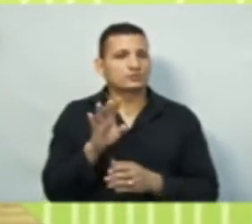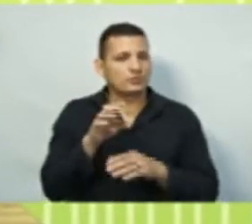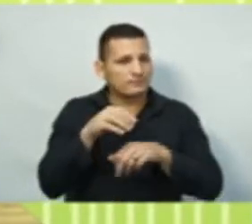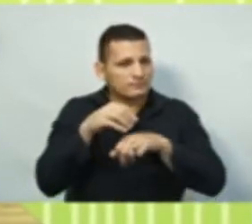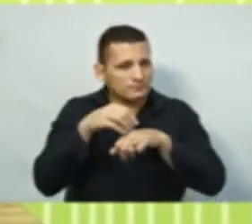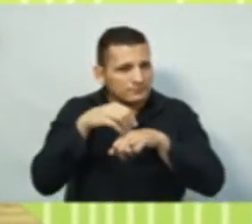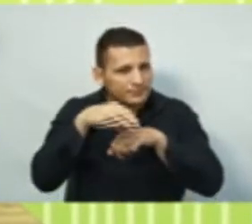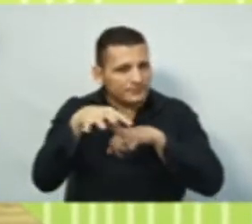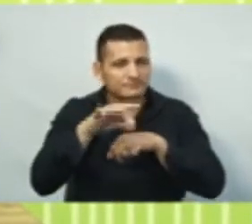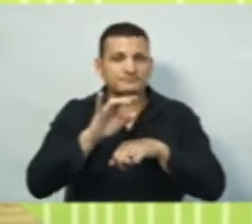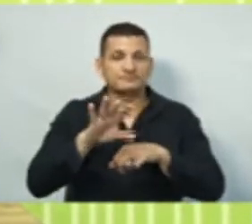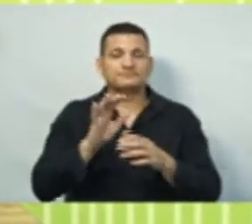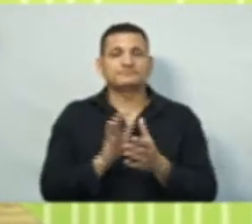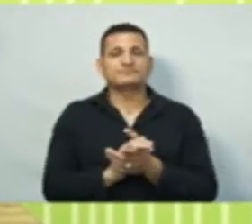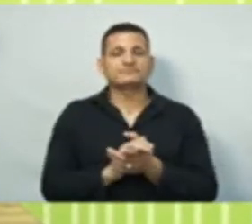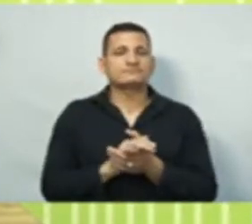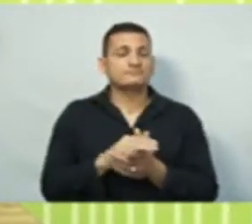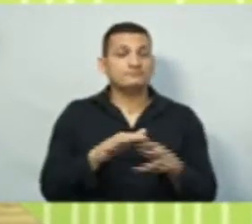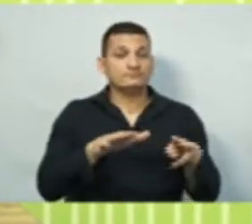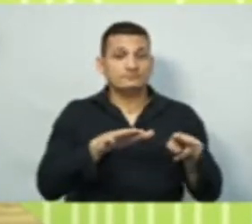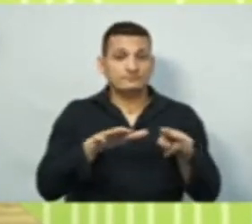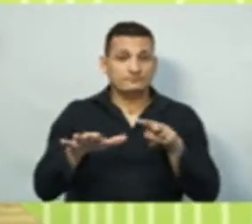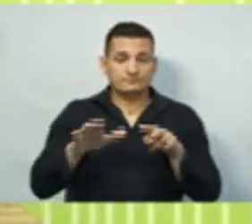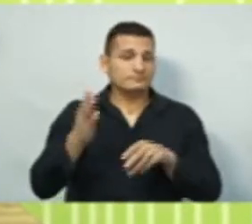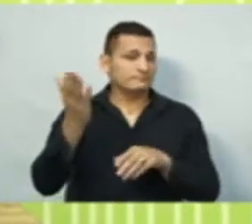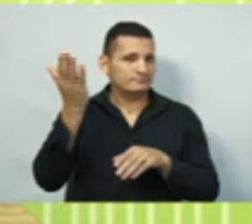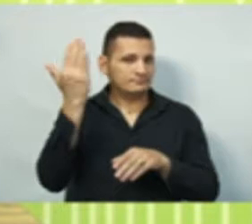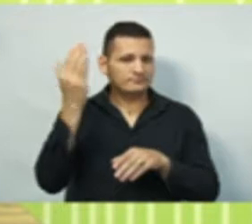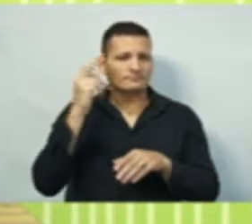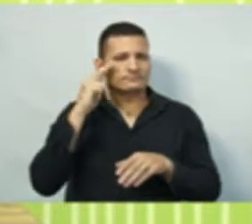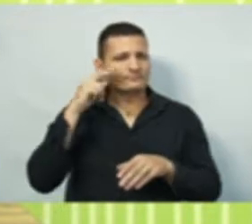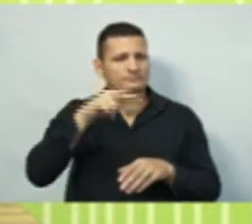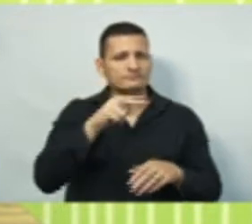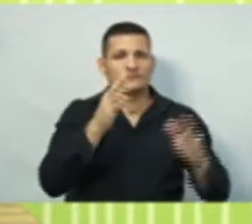vocês. Semana passada nós vimos a fase